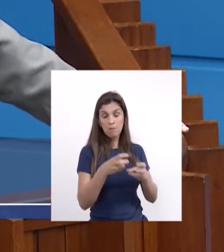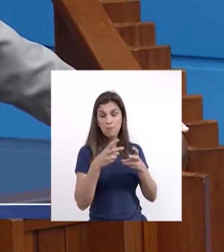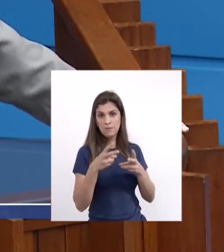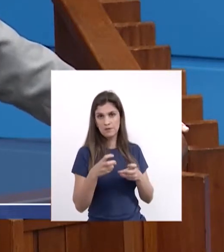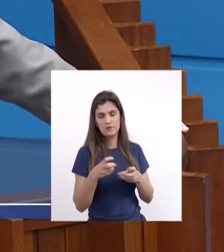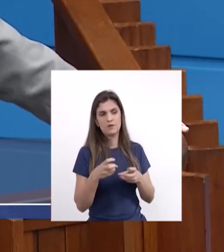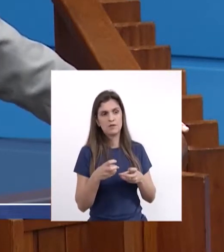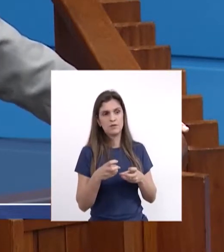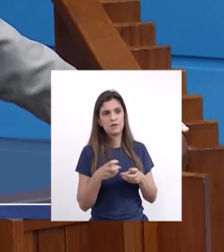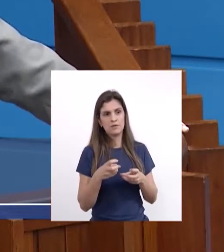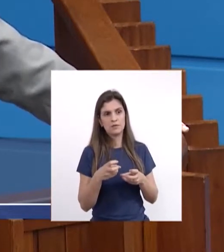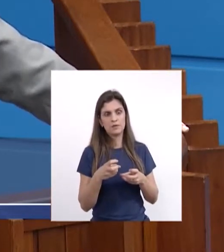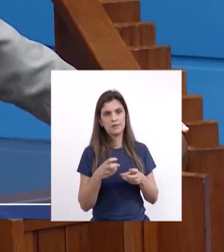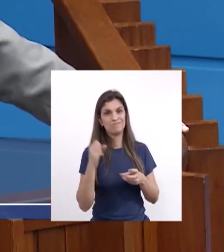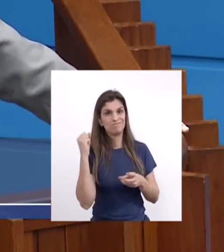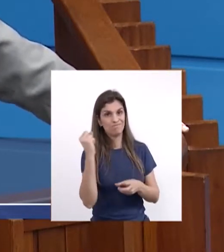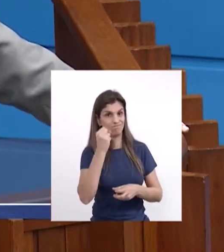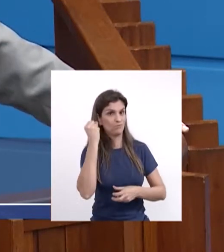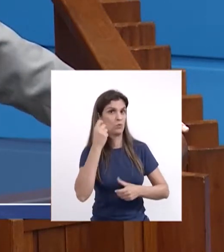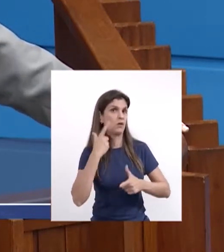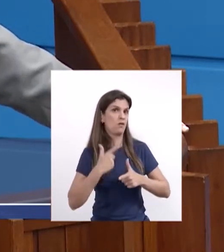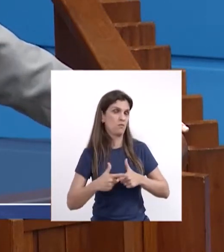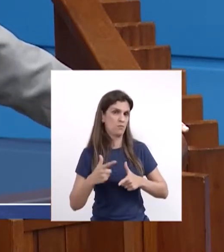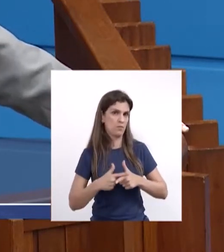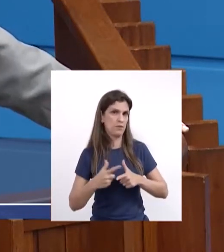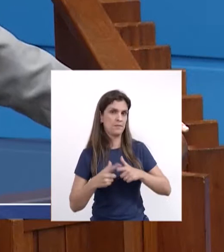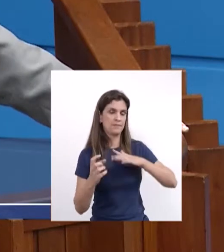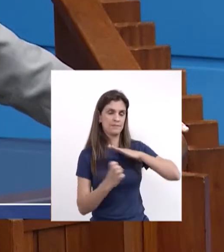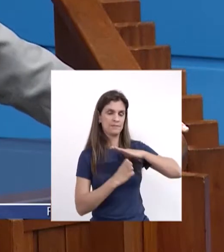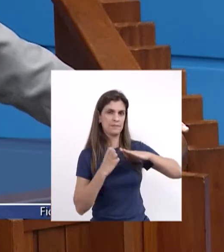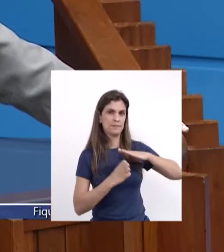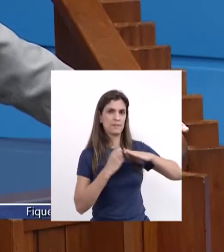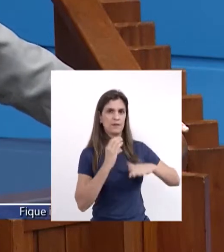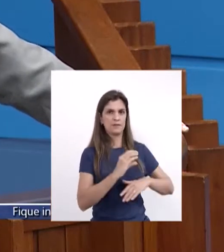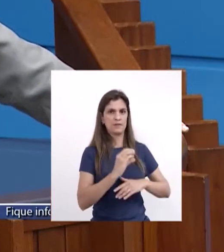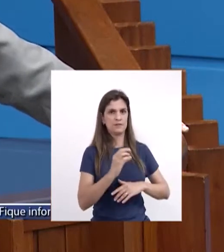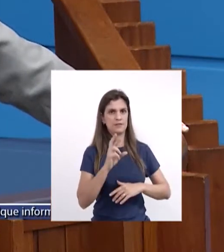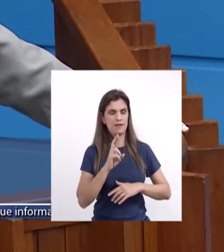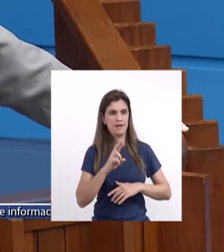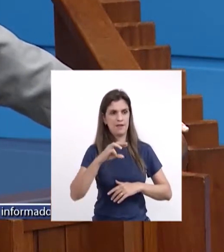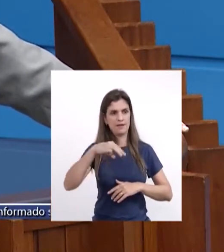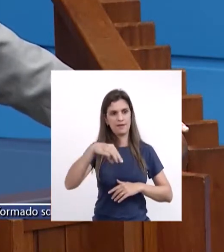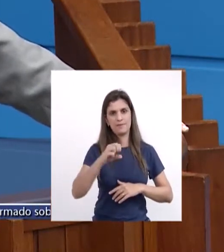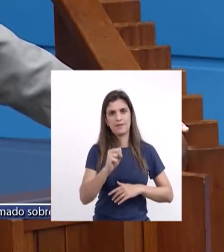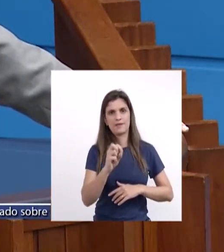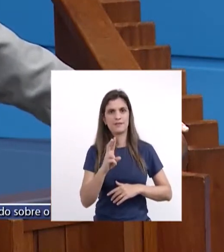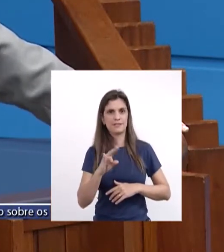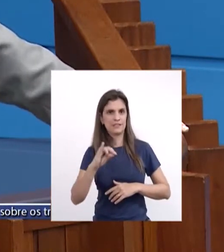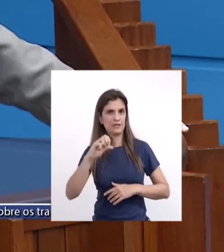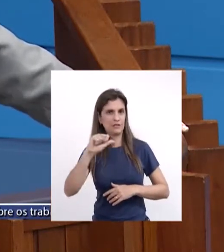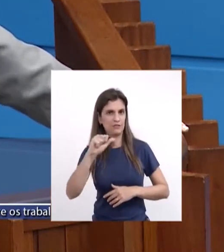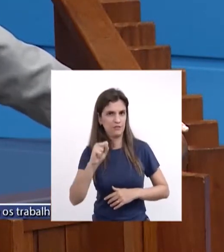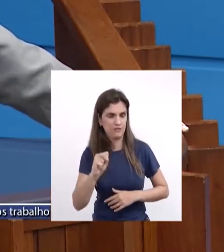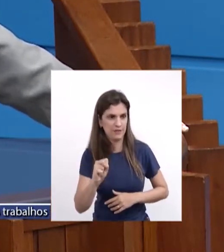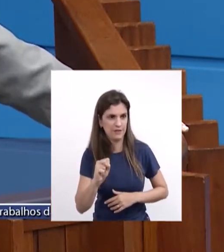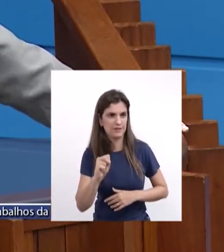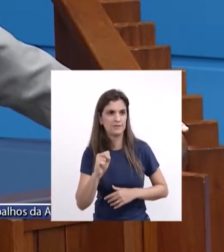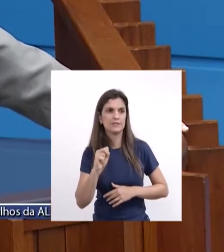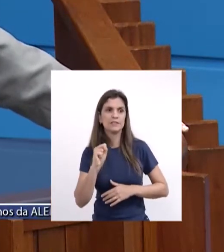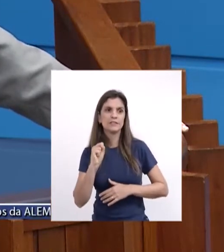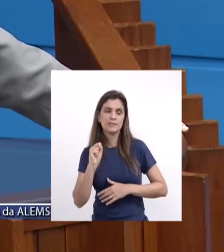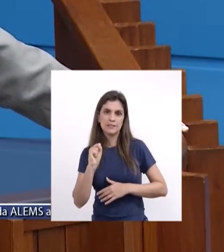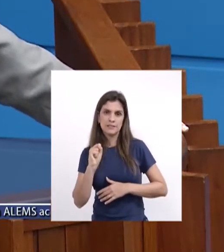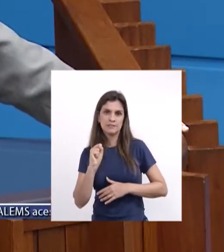desequilíbrio para a CCR MS Vias, e que, por omissão da